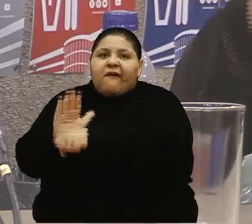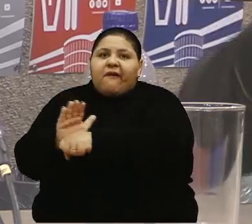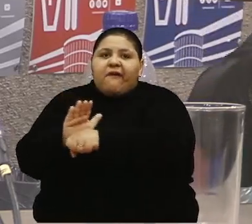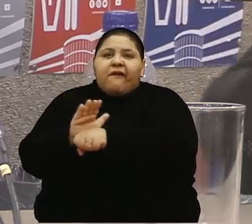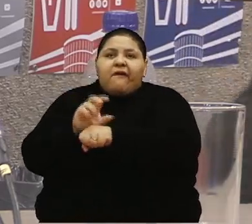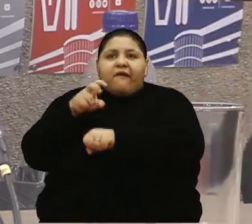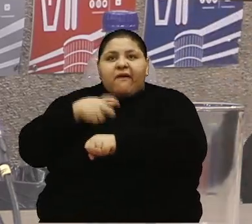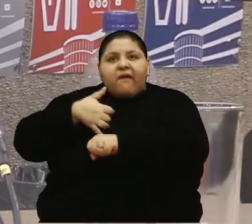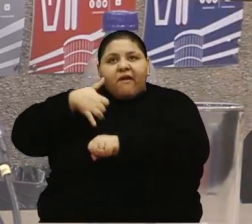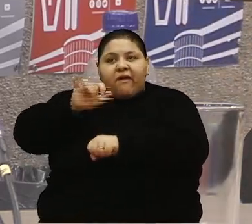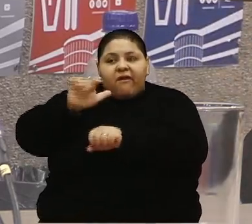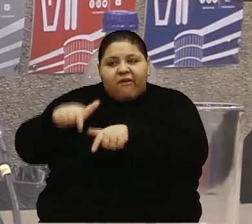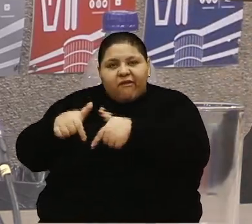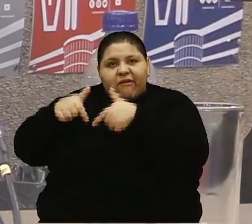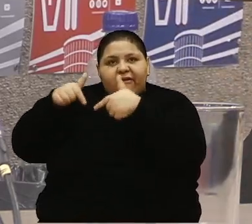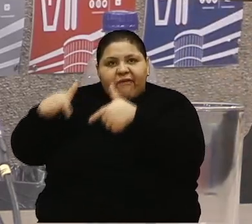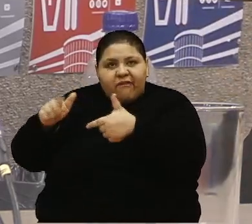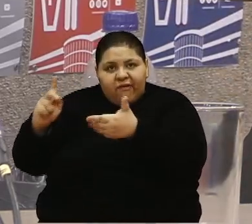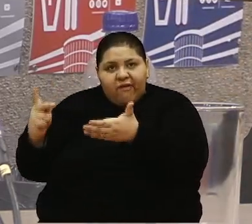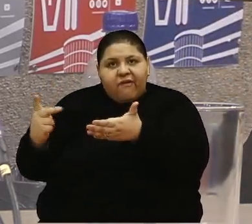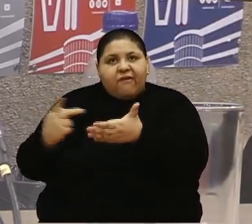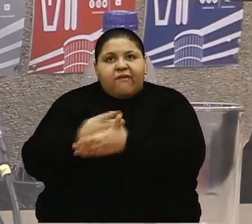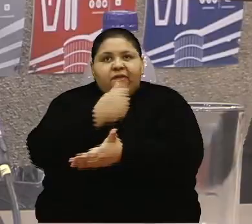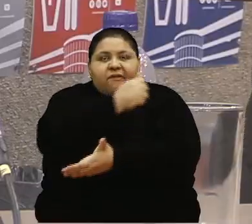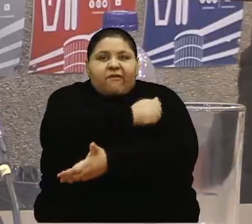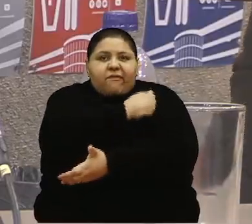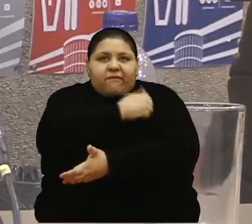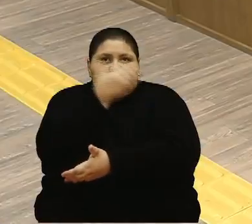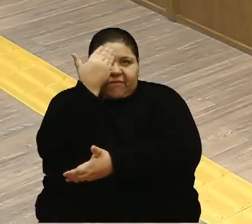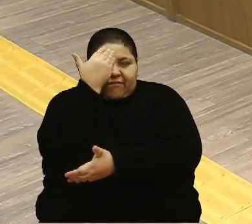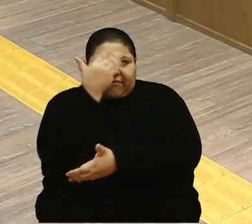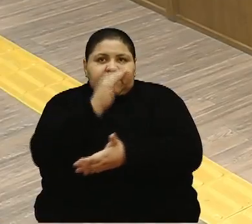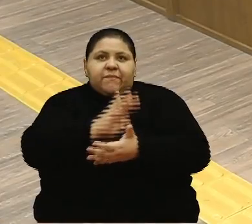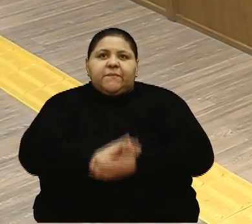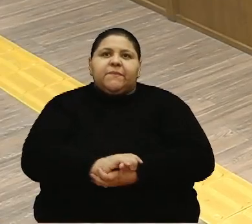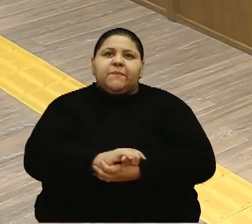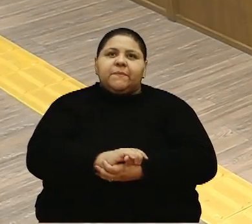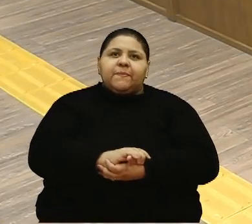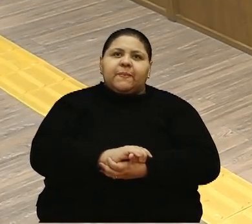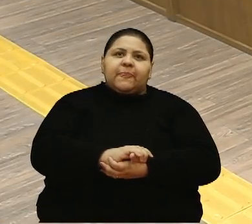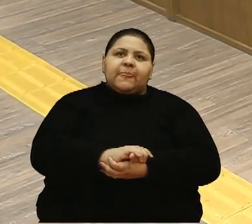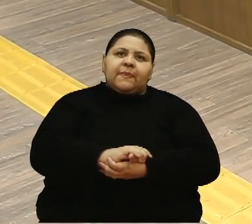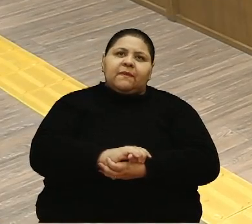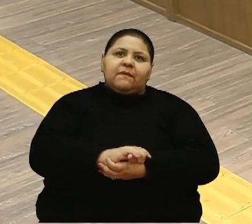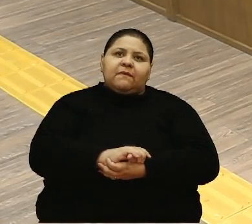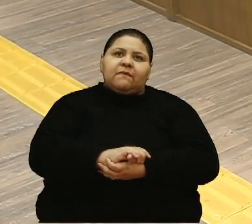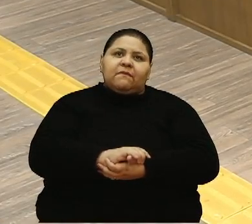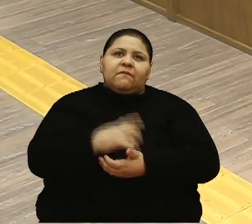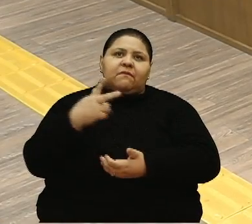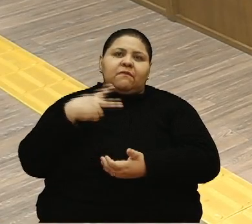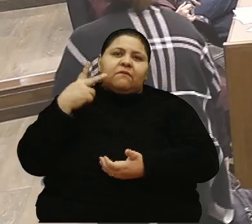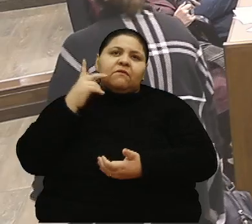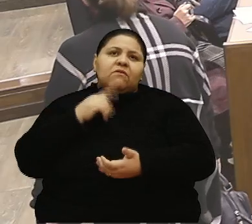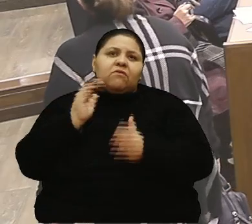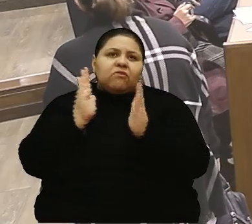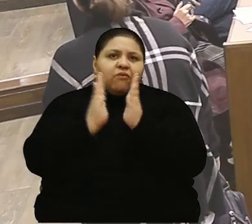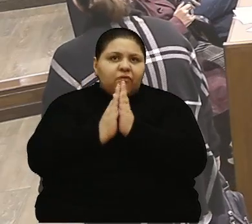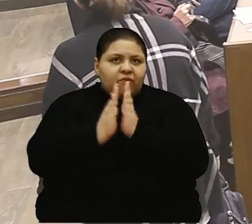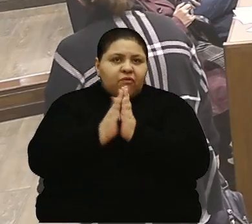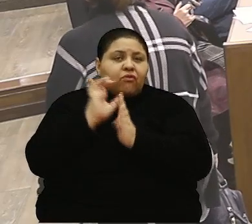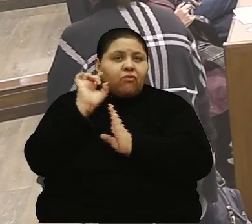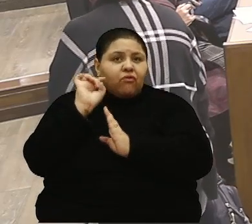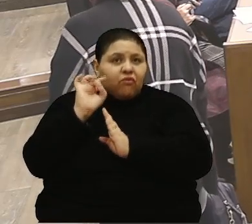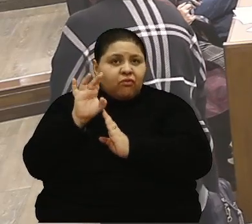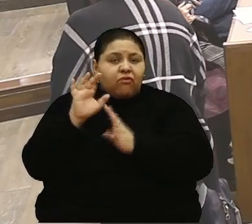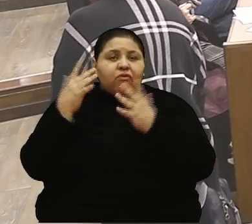inibindo ações contra os nossos estudantes. Obrigado. Perfeito, exatamente. Vereador Renato, por Só gentileza. para lhe dizer, eu quero